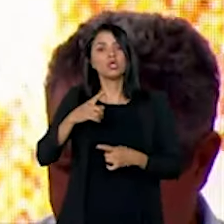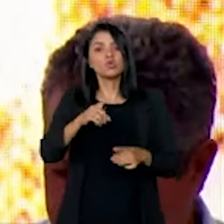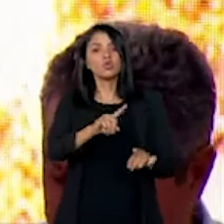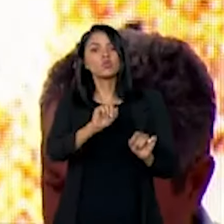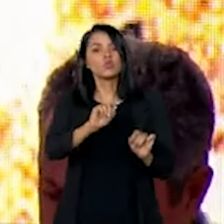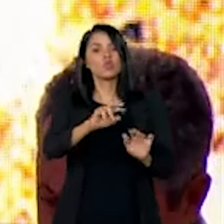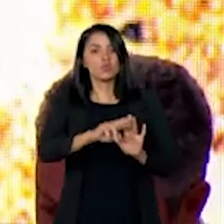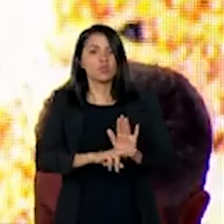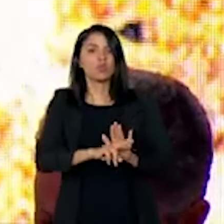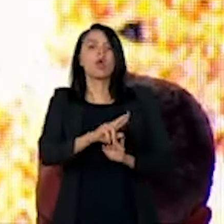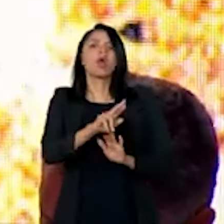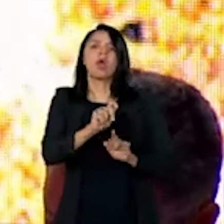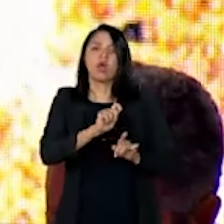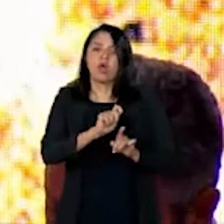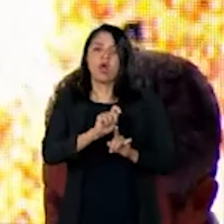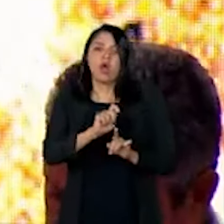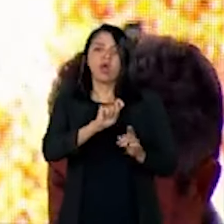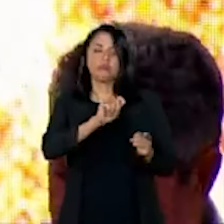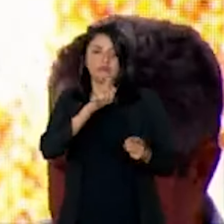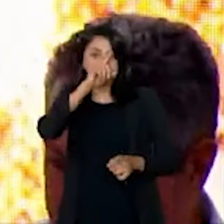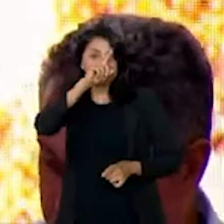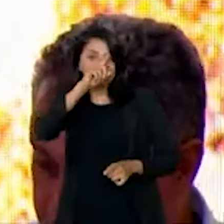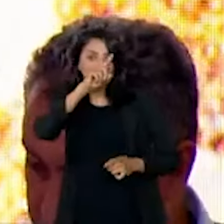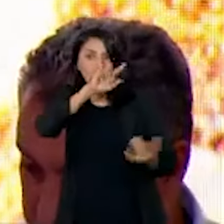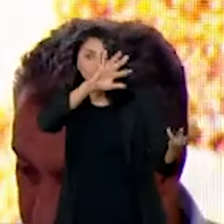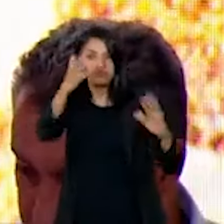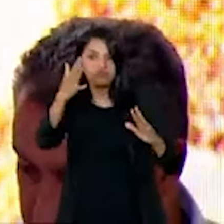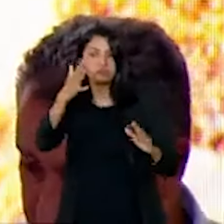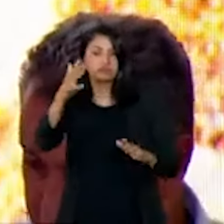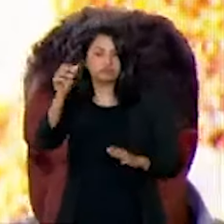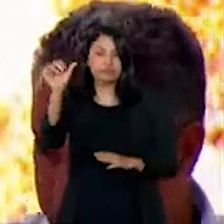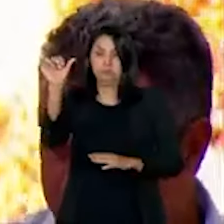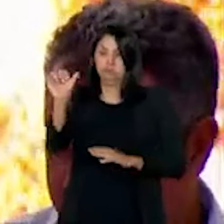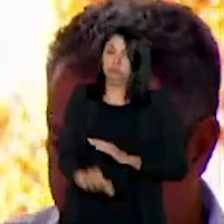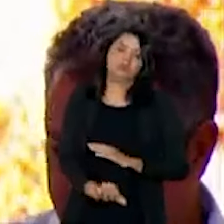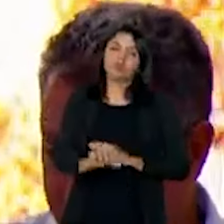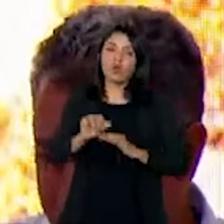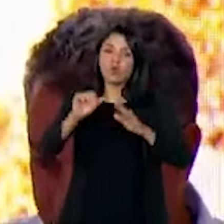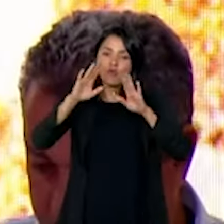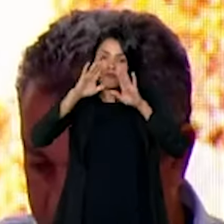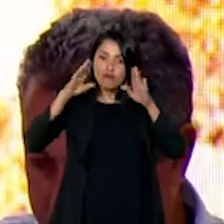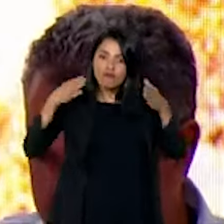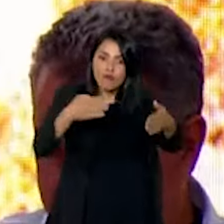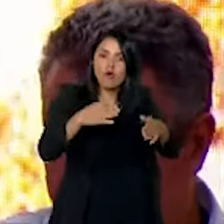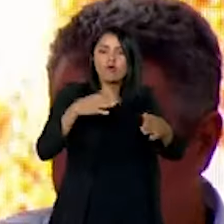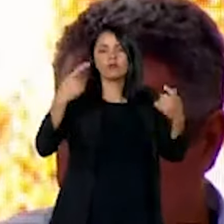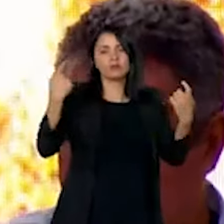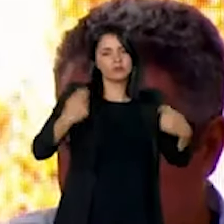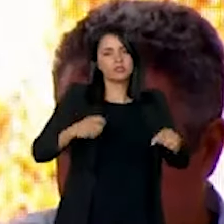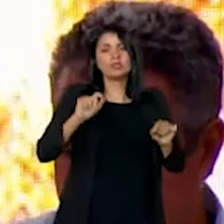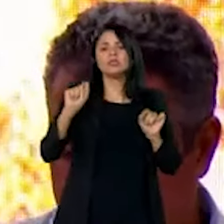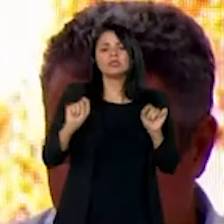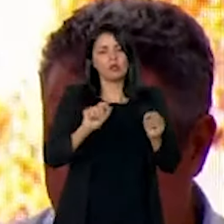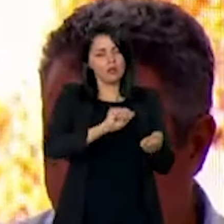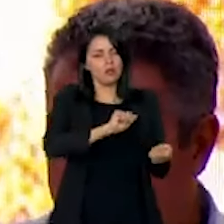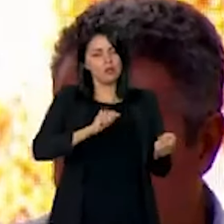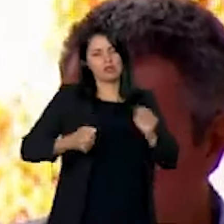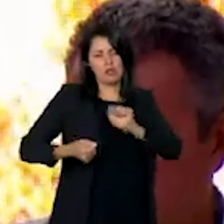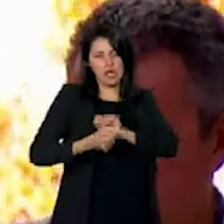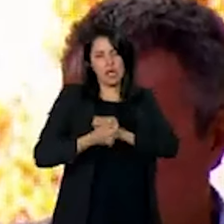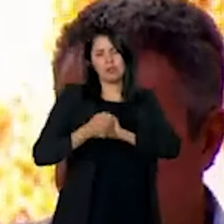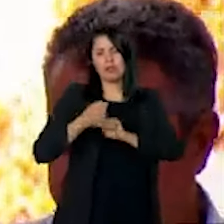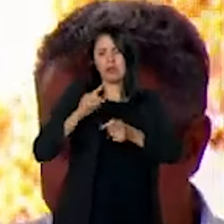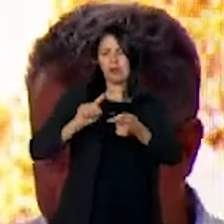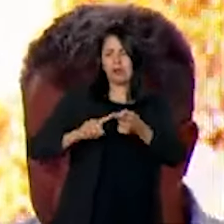Enfrentamento aos Riscos Climáticos Extremos. Nosso foco precisa ser a adaptação